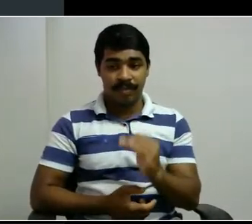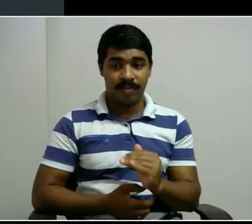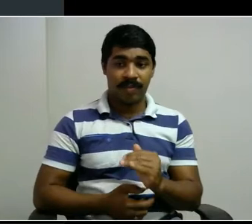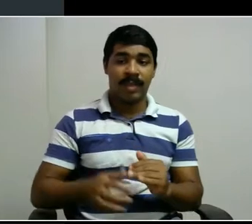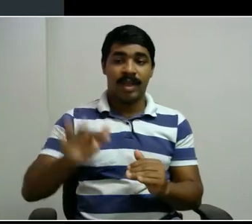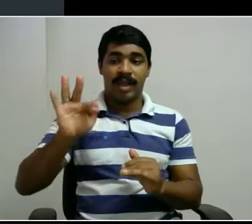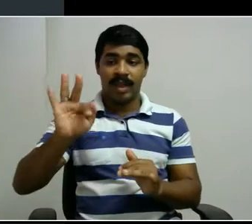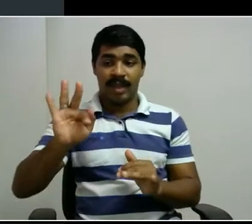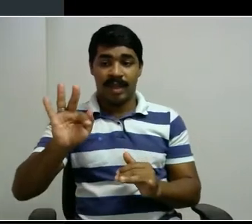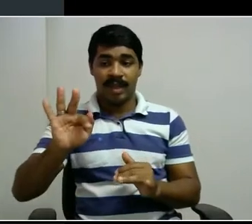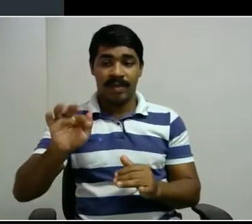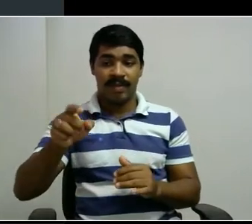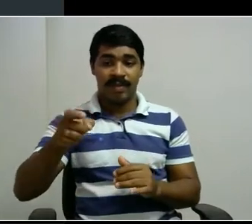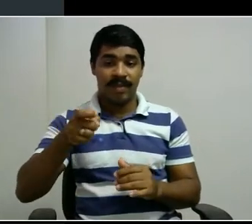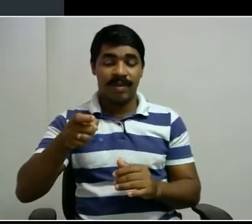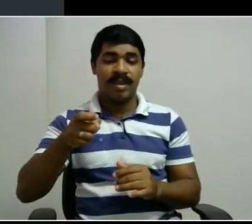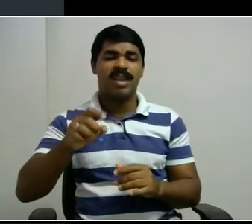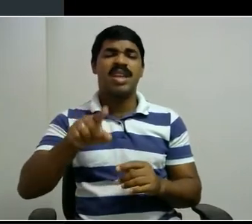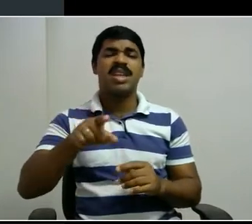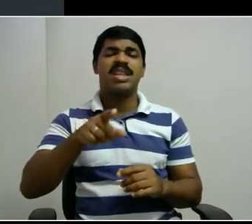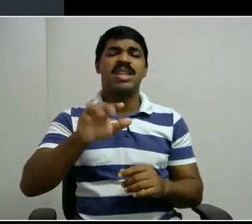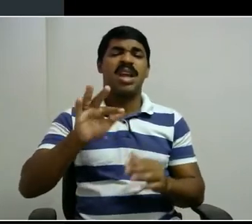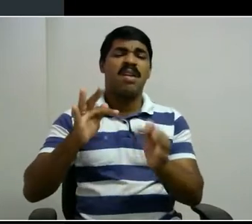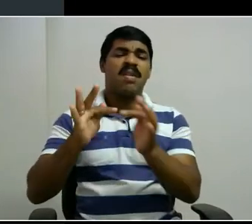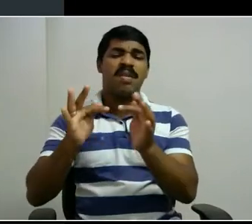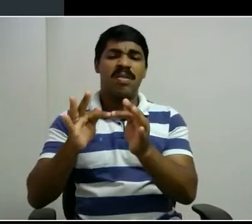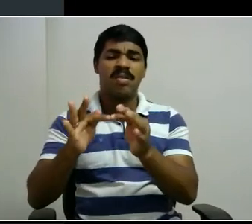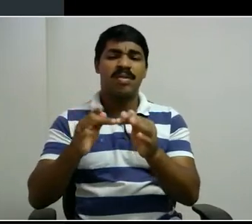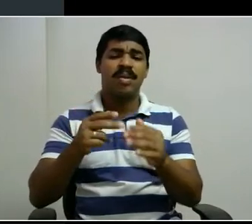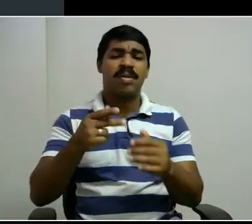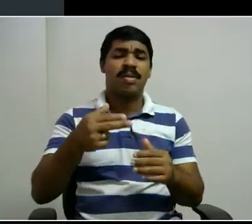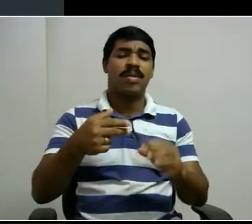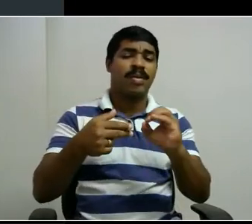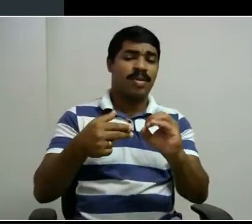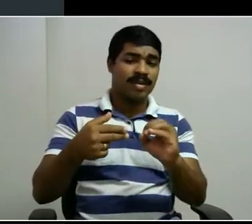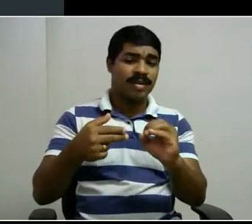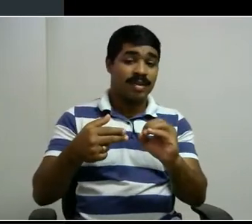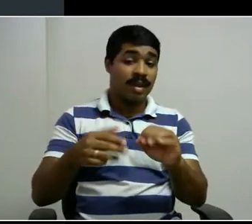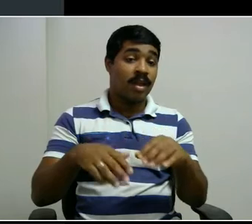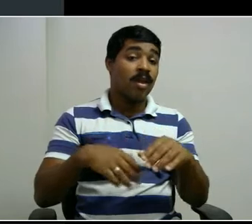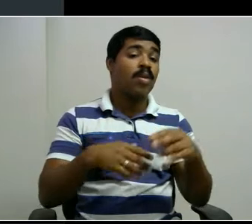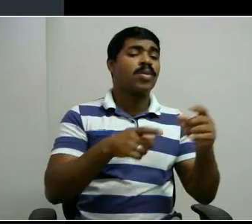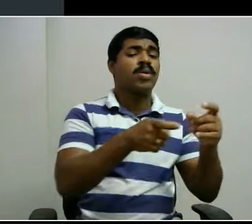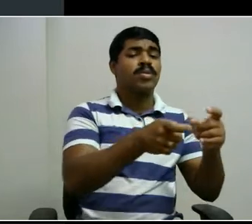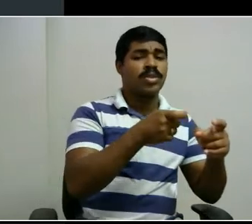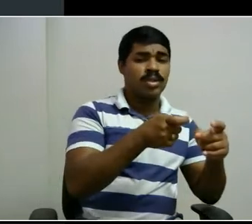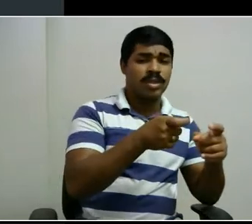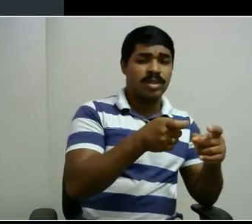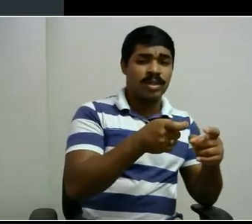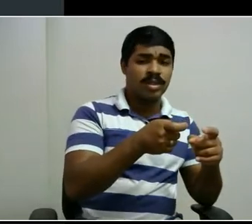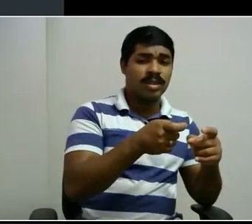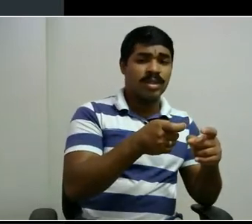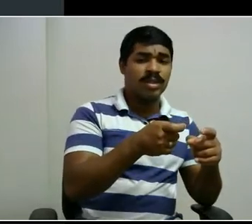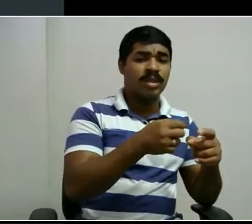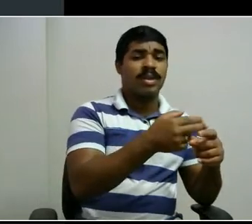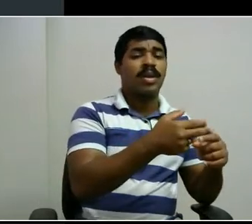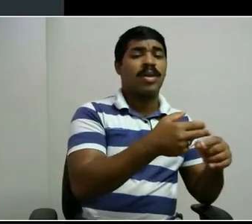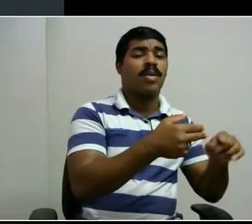Quando x for igual a menos 5, ele é menor, perdão, aqui eu errei aqui,